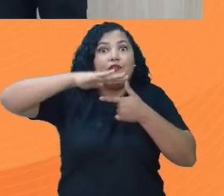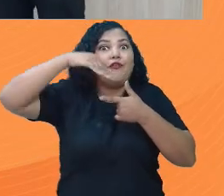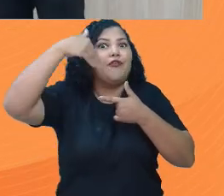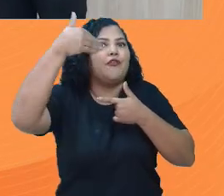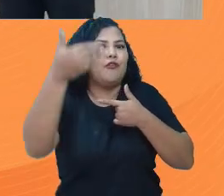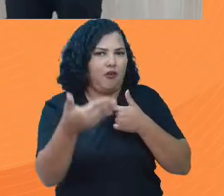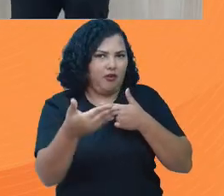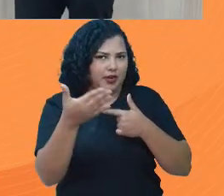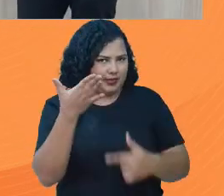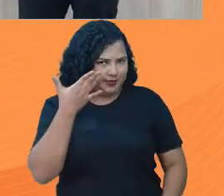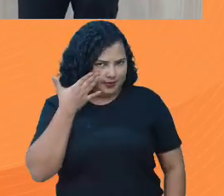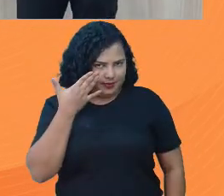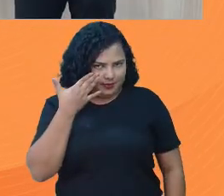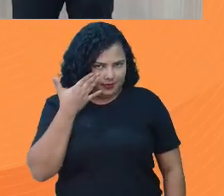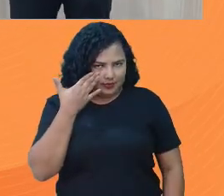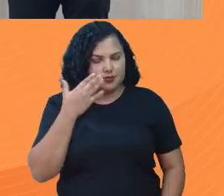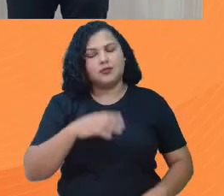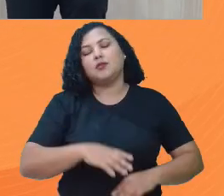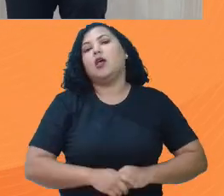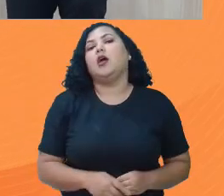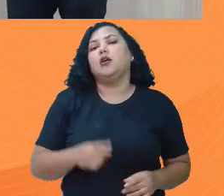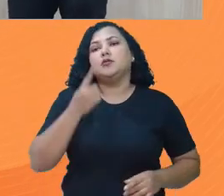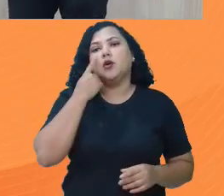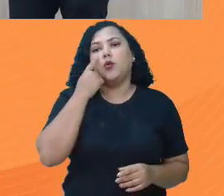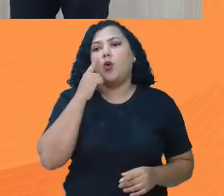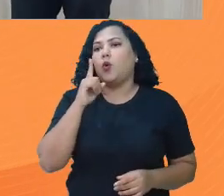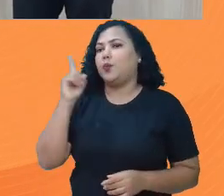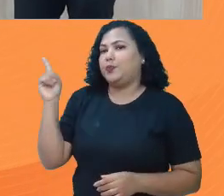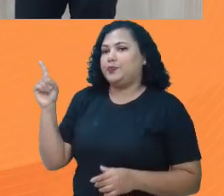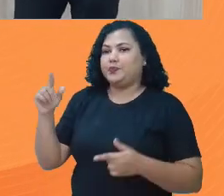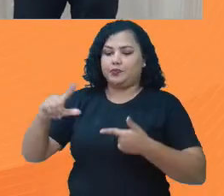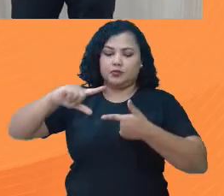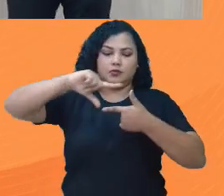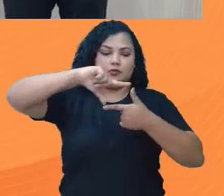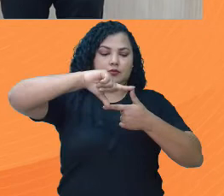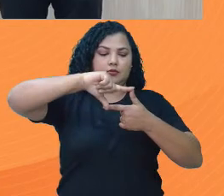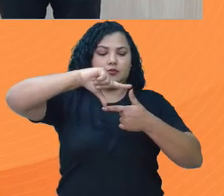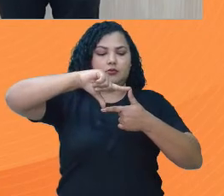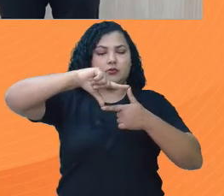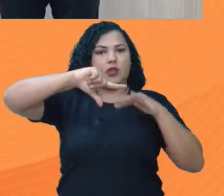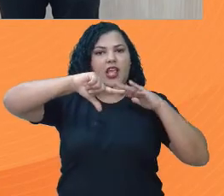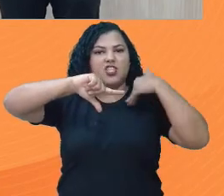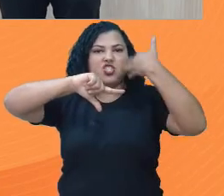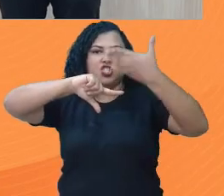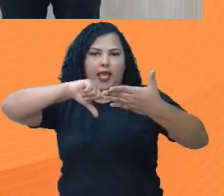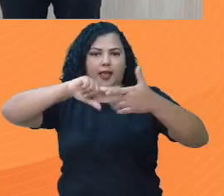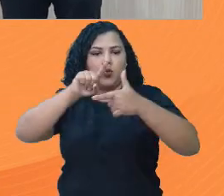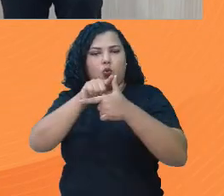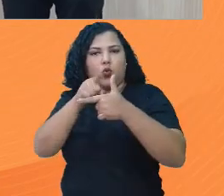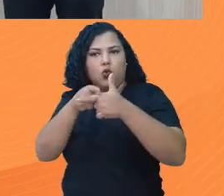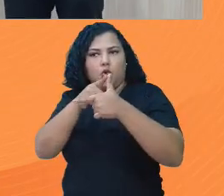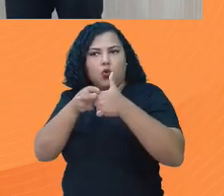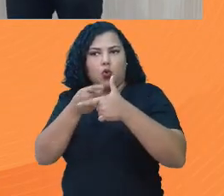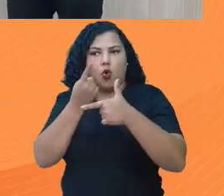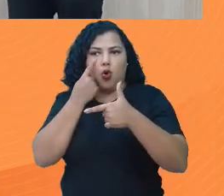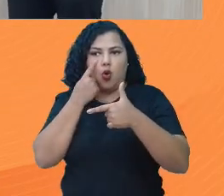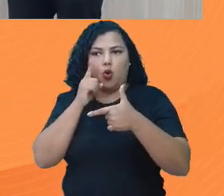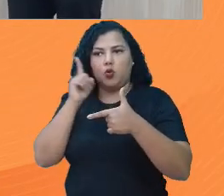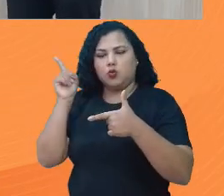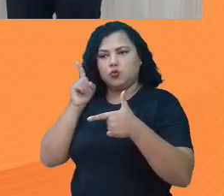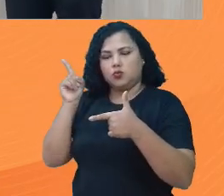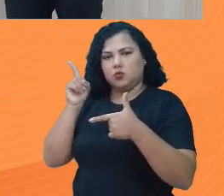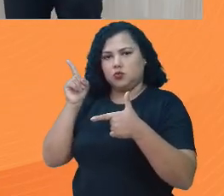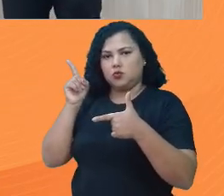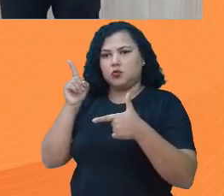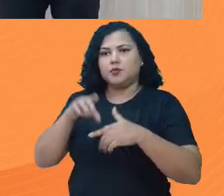bom? Então, eu tenho aí como ângulos externos, eu tenho, tirei os ângulos internos. Então, fiquei só com